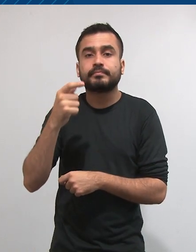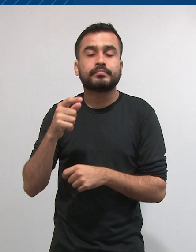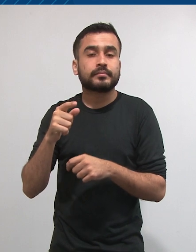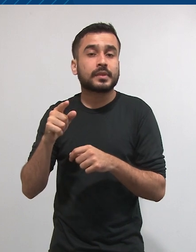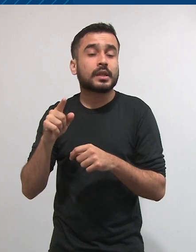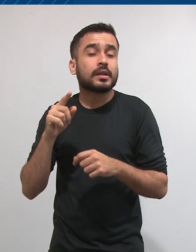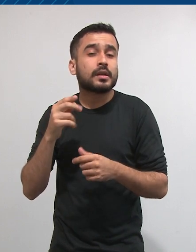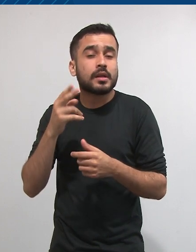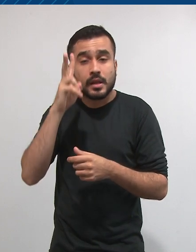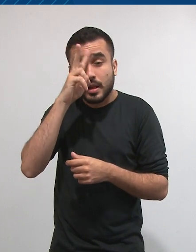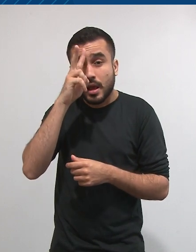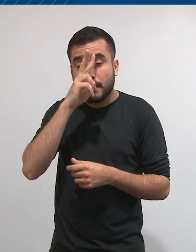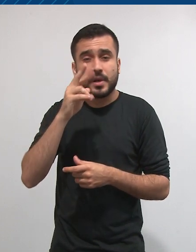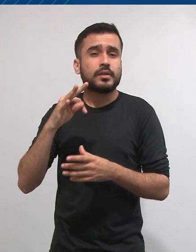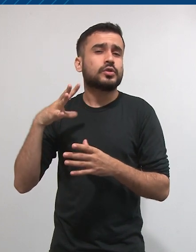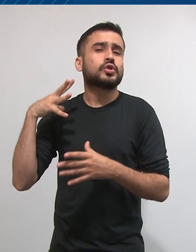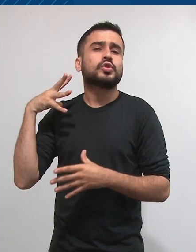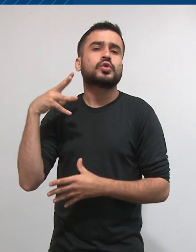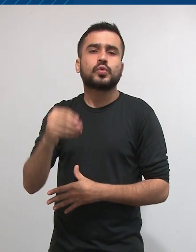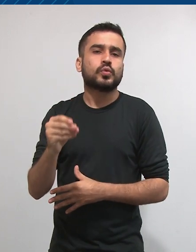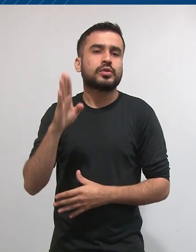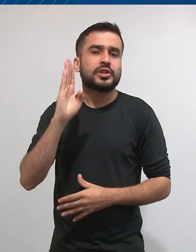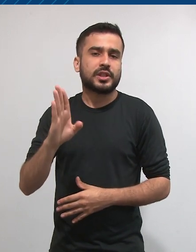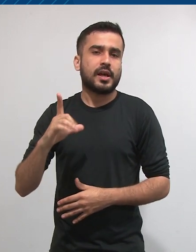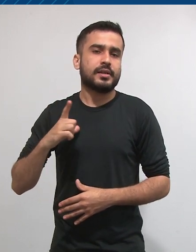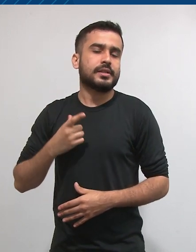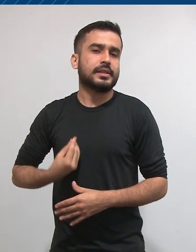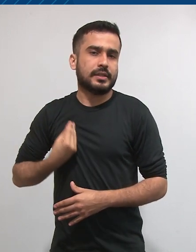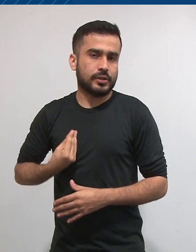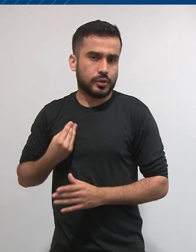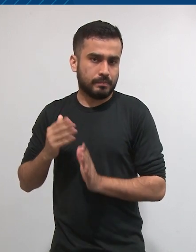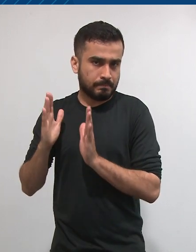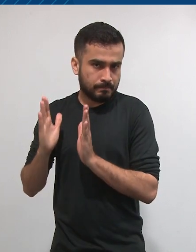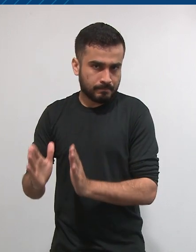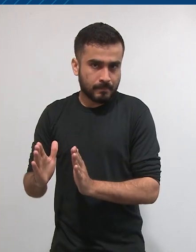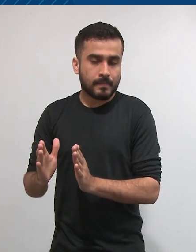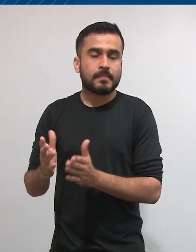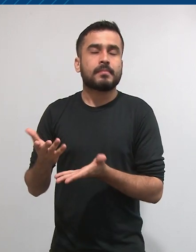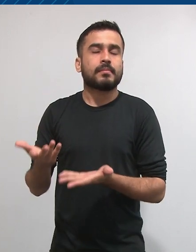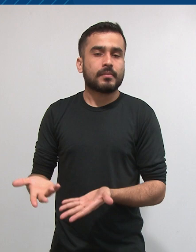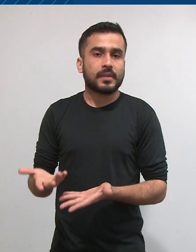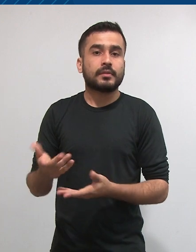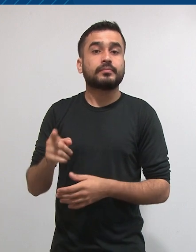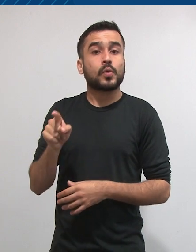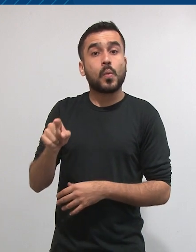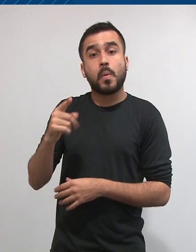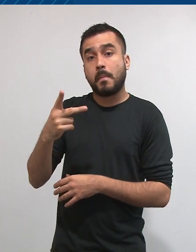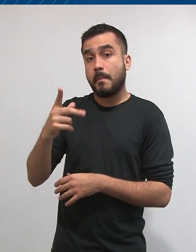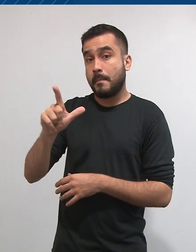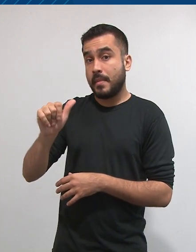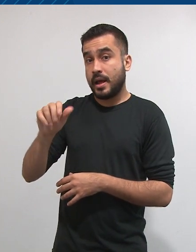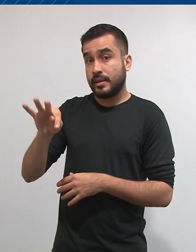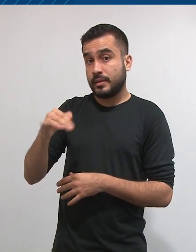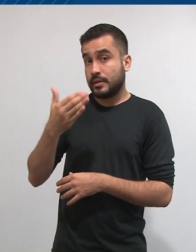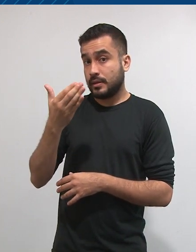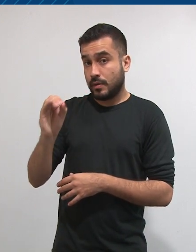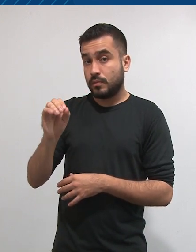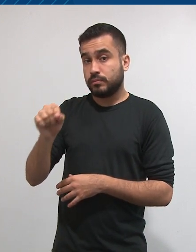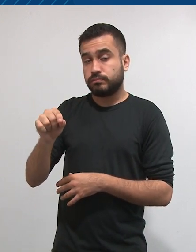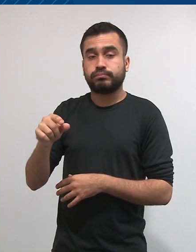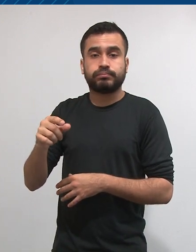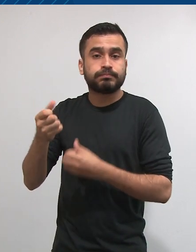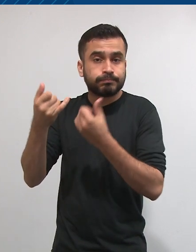lembrando da essência de tudo aquilo que já existe. O Estado, para Platão,